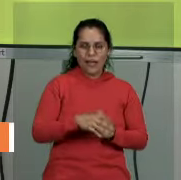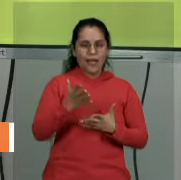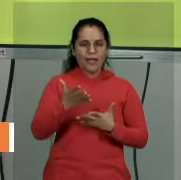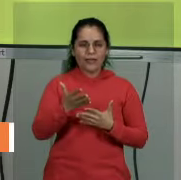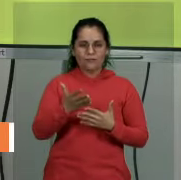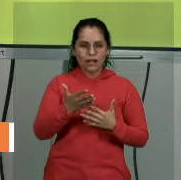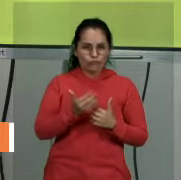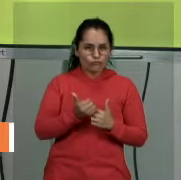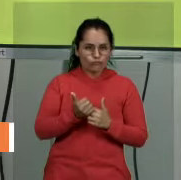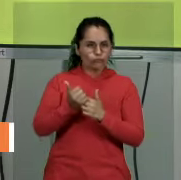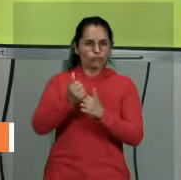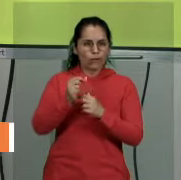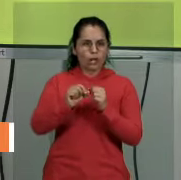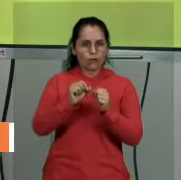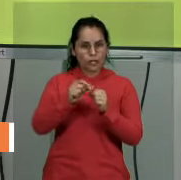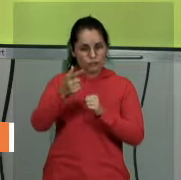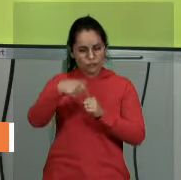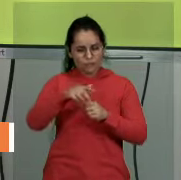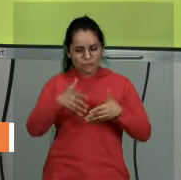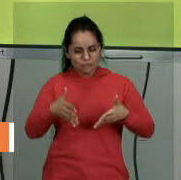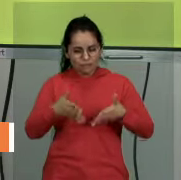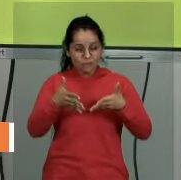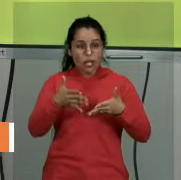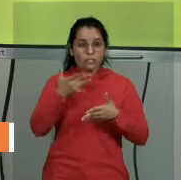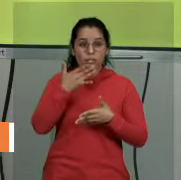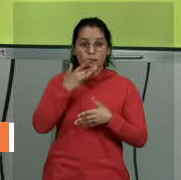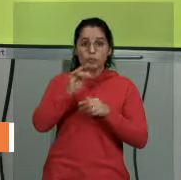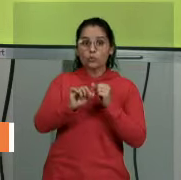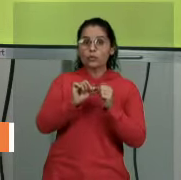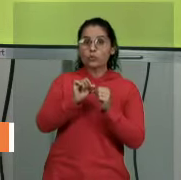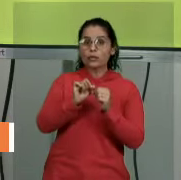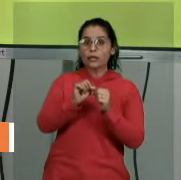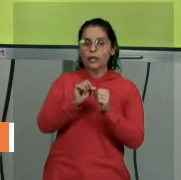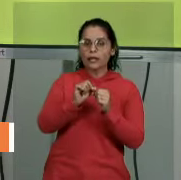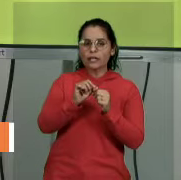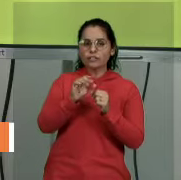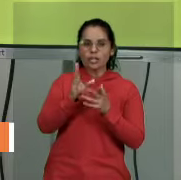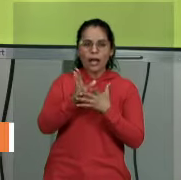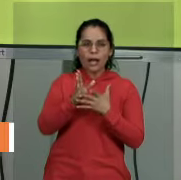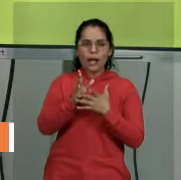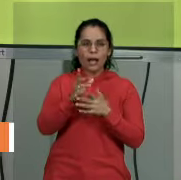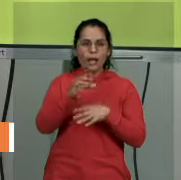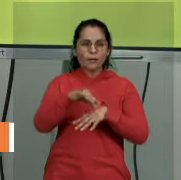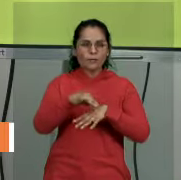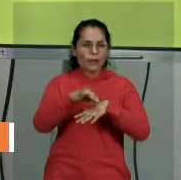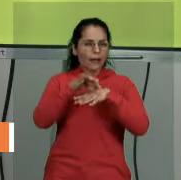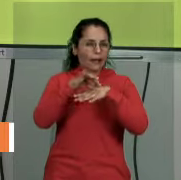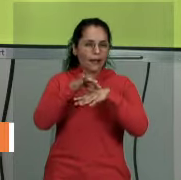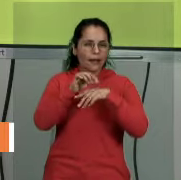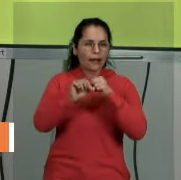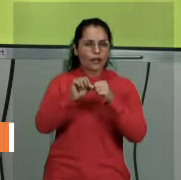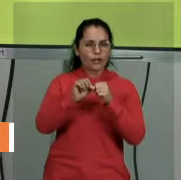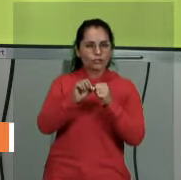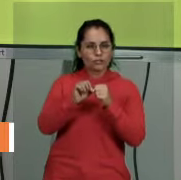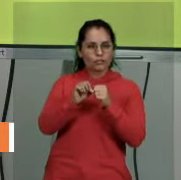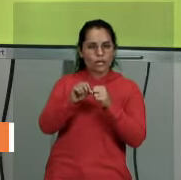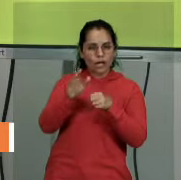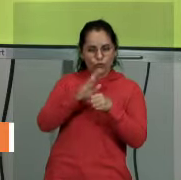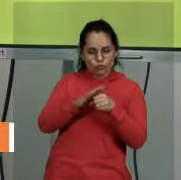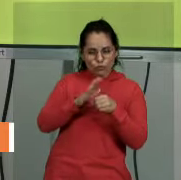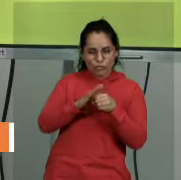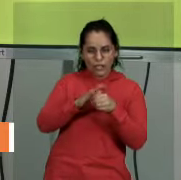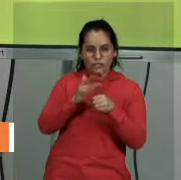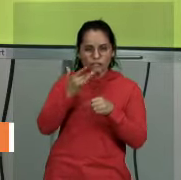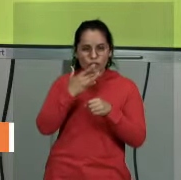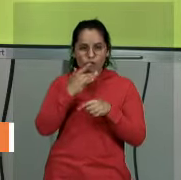compensatória, né? Você já experimentou, por exemplo, uma carninha quentinha ali com um tomatinho. Aí você fala assim,